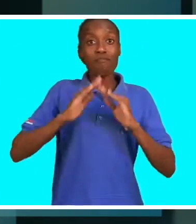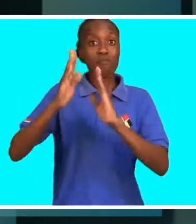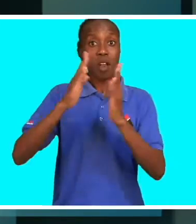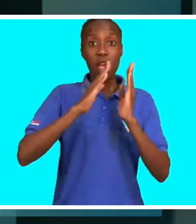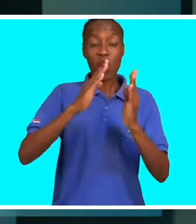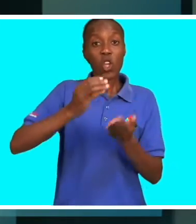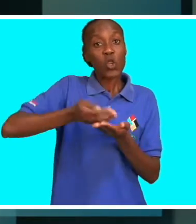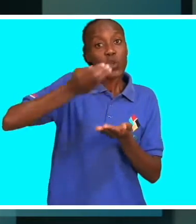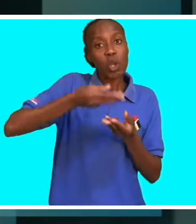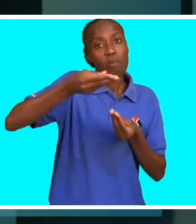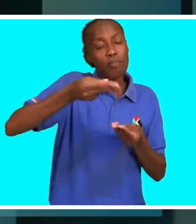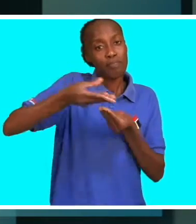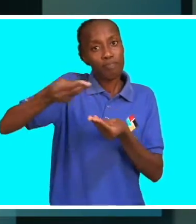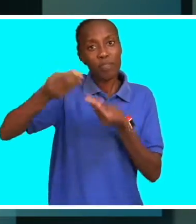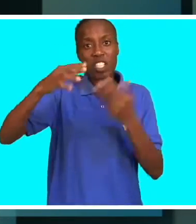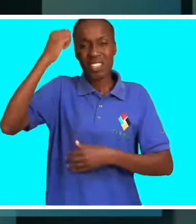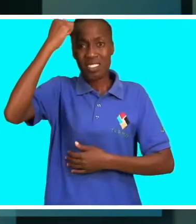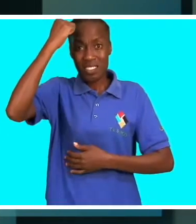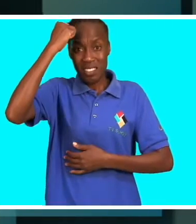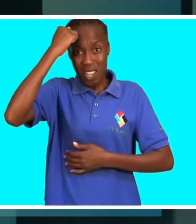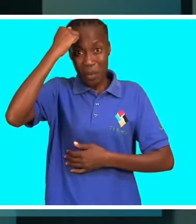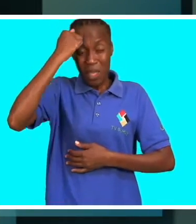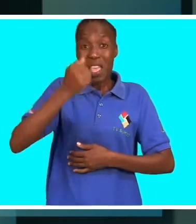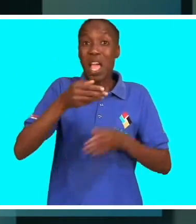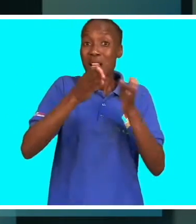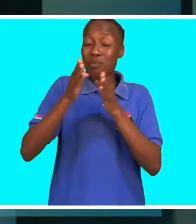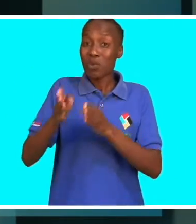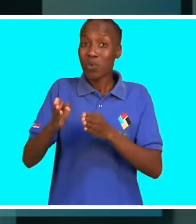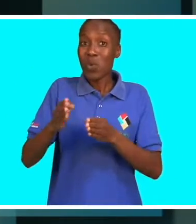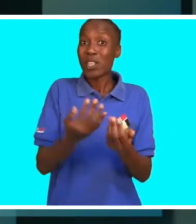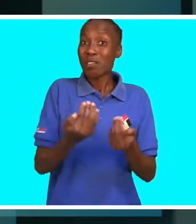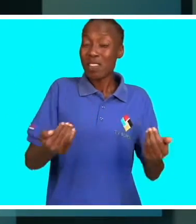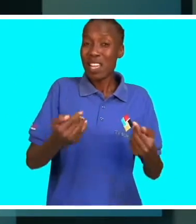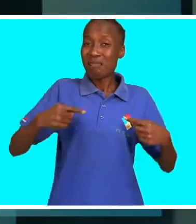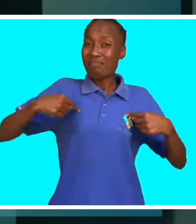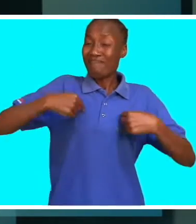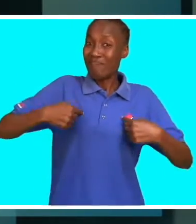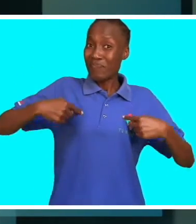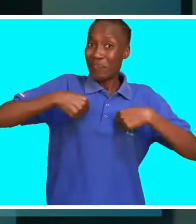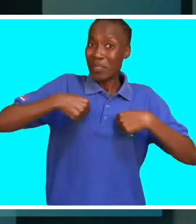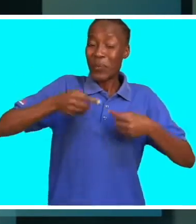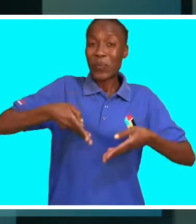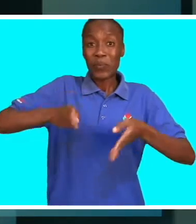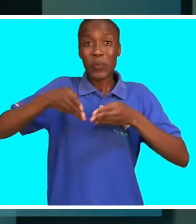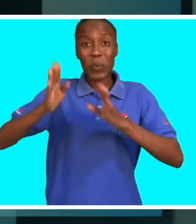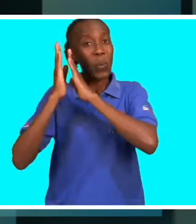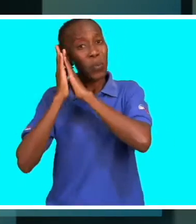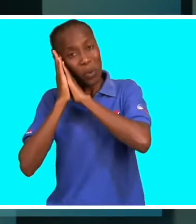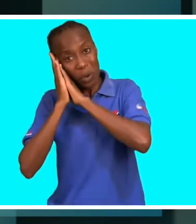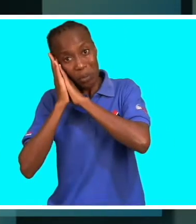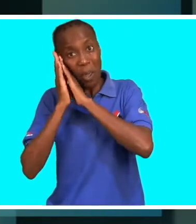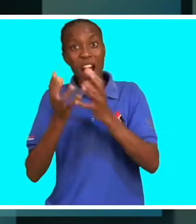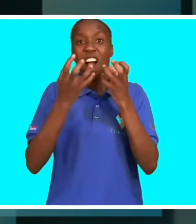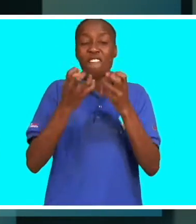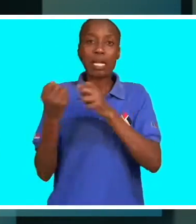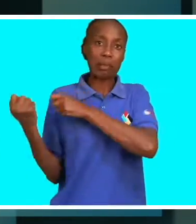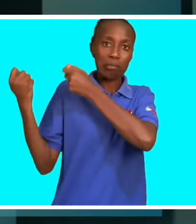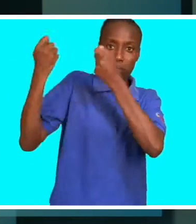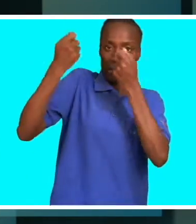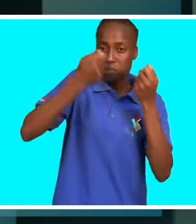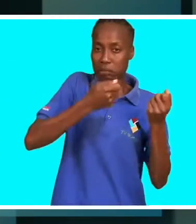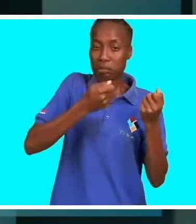atuamos nas ruas oferecendo sopas, sabemos a aflição e a dor que as crianças enfrentam dormindo no passeio